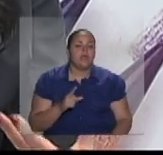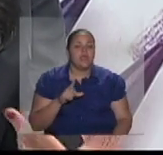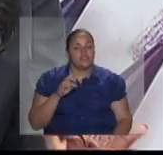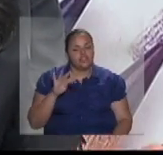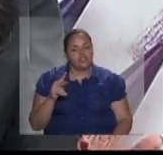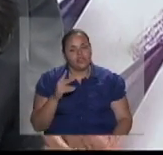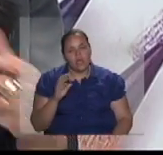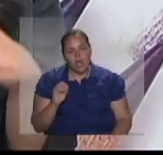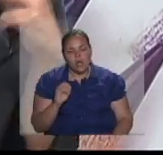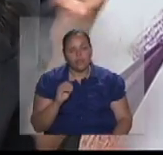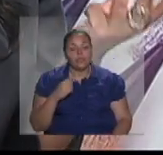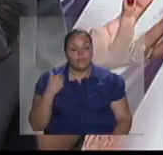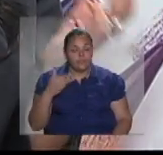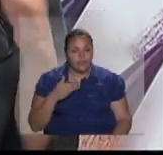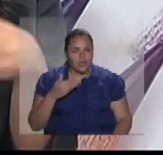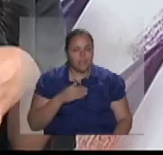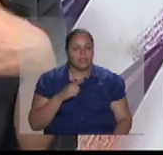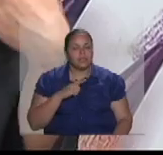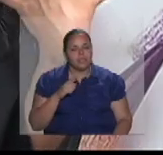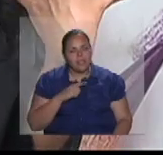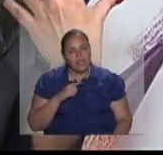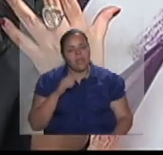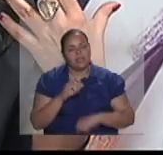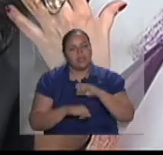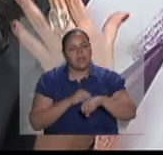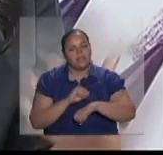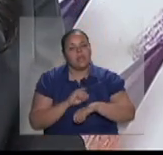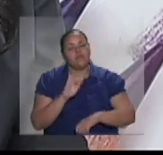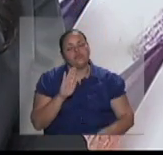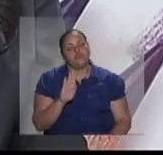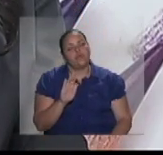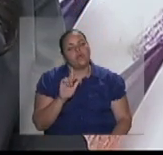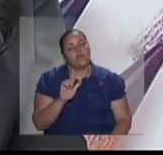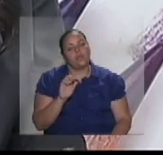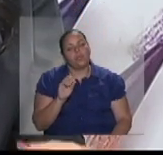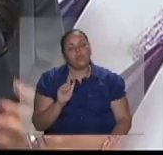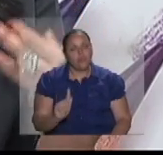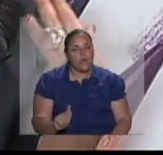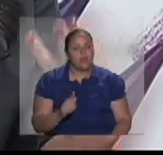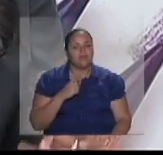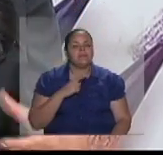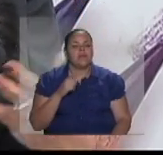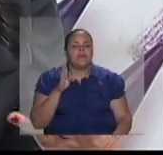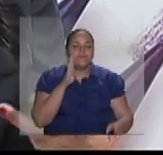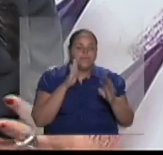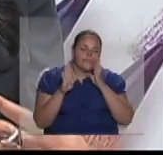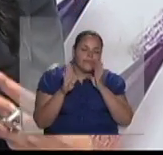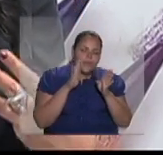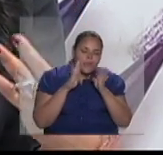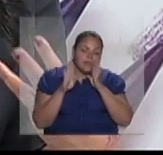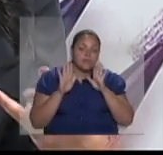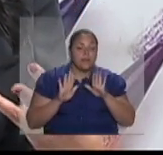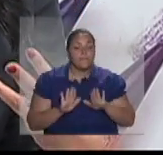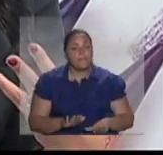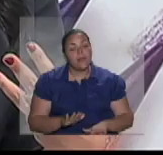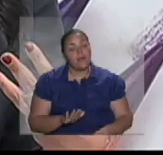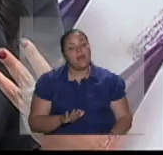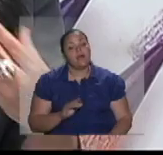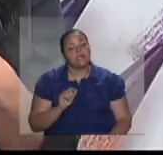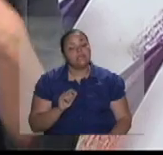Thiago Queiroz, que está sempre aqui com a gente, que é um paizão, tem blog, tem página no Face, enfim.